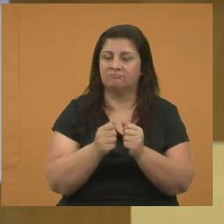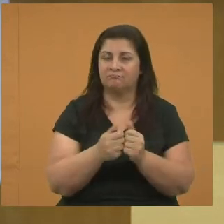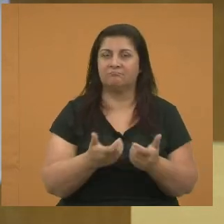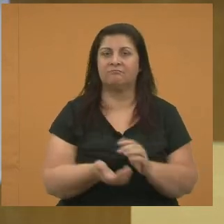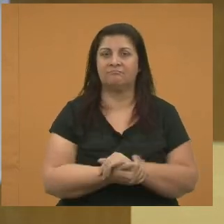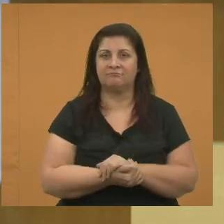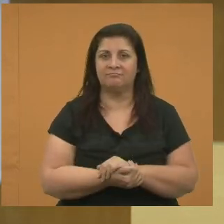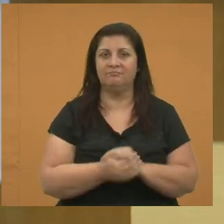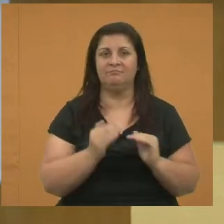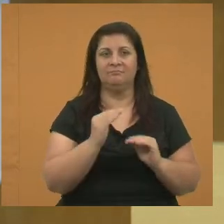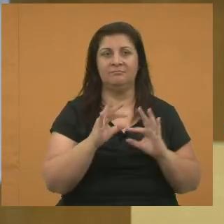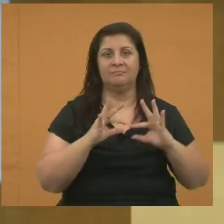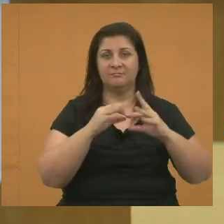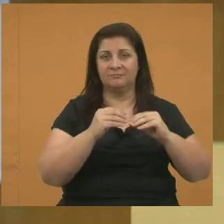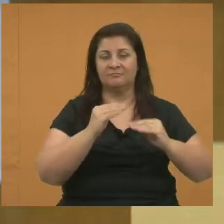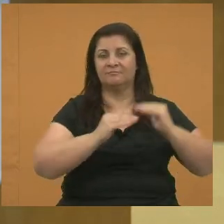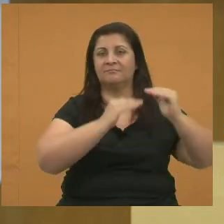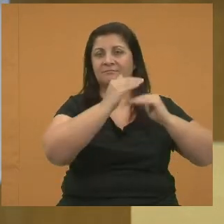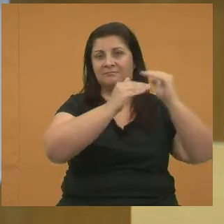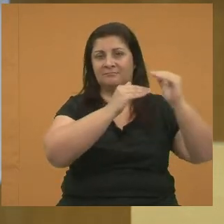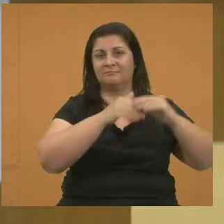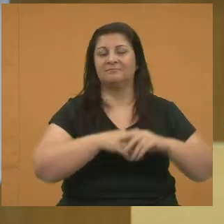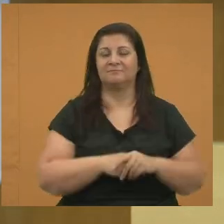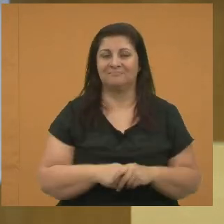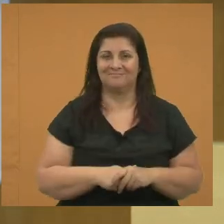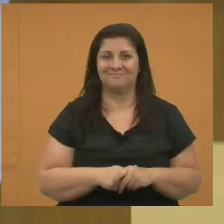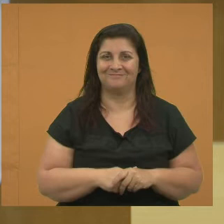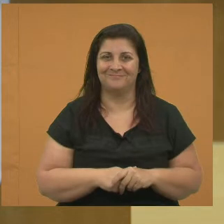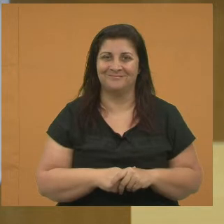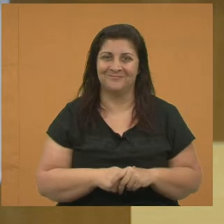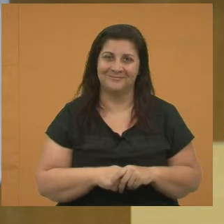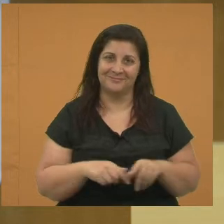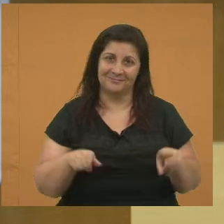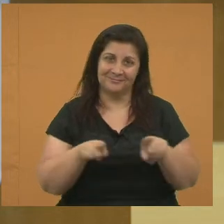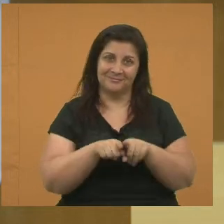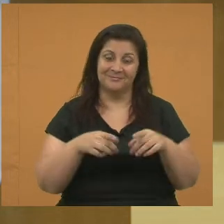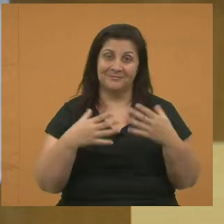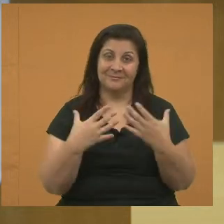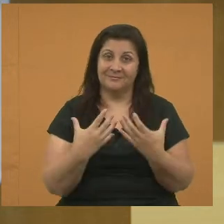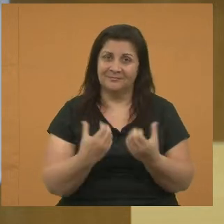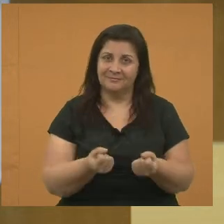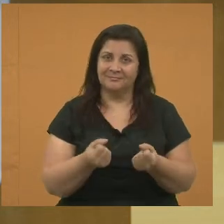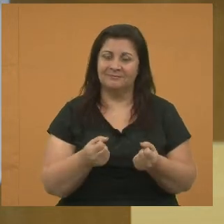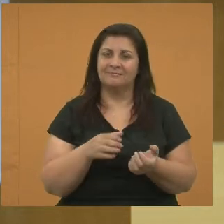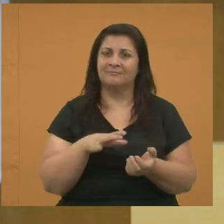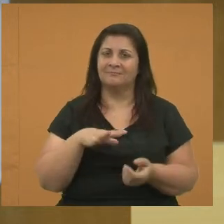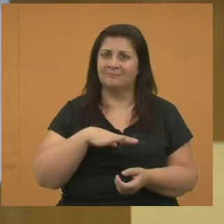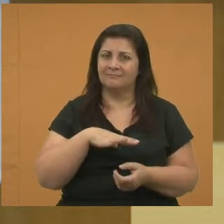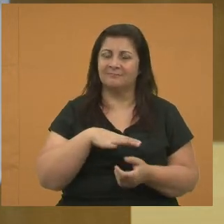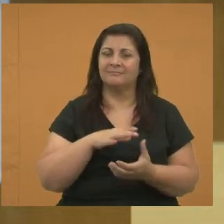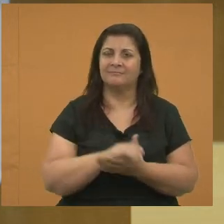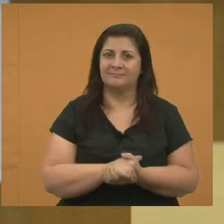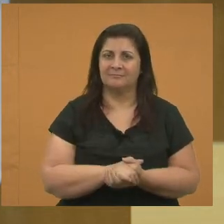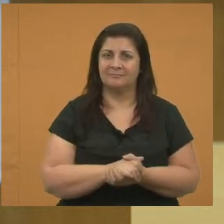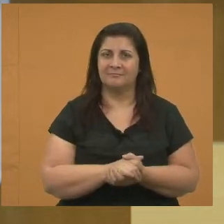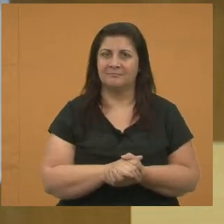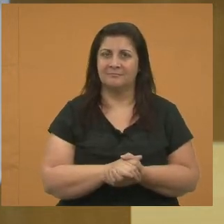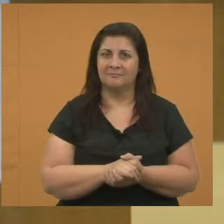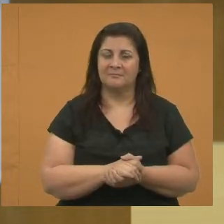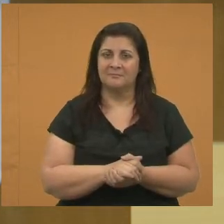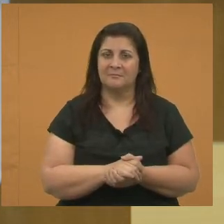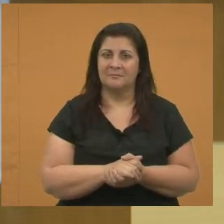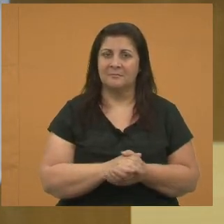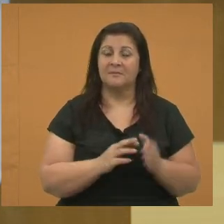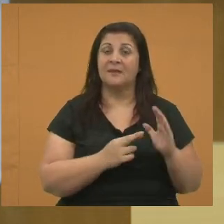e se progredindo. Aos acolhedores da cidade, aqui representando